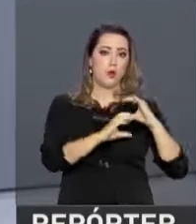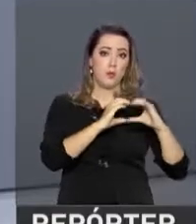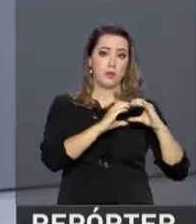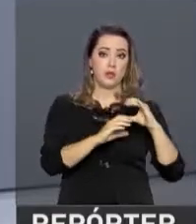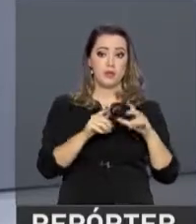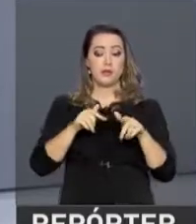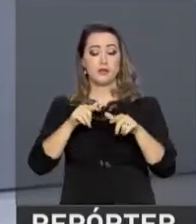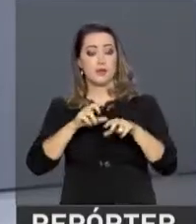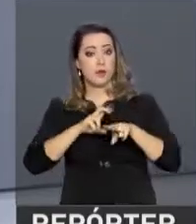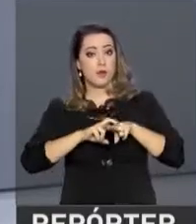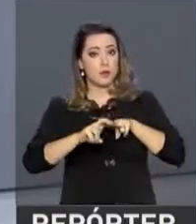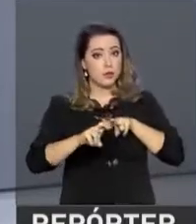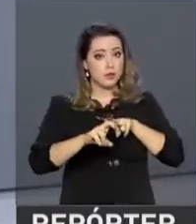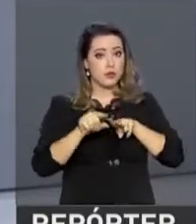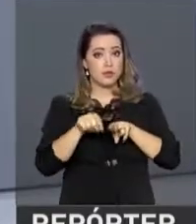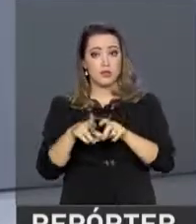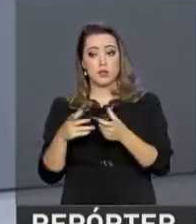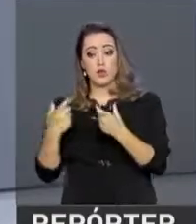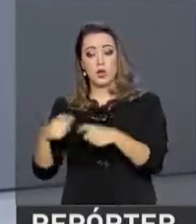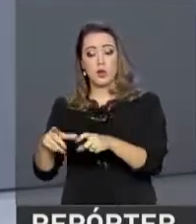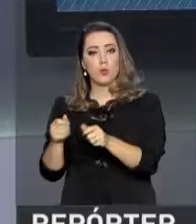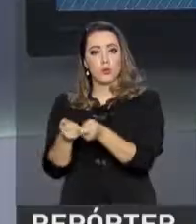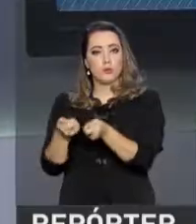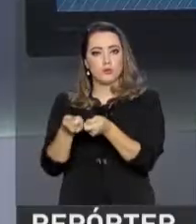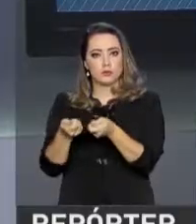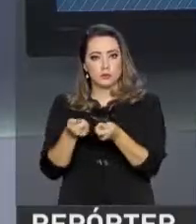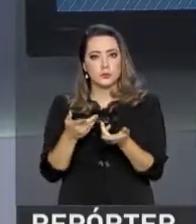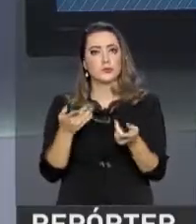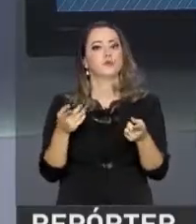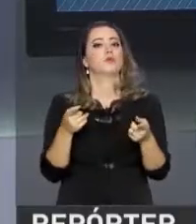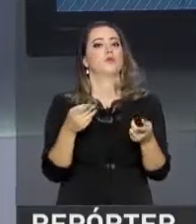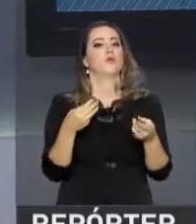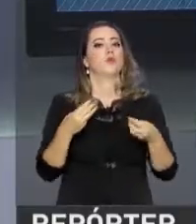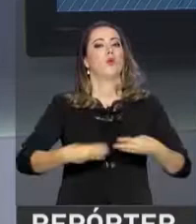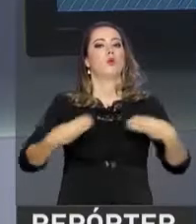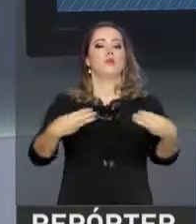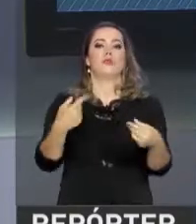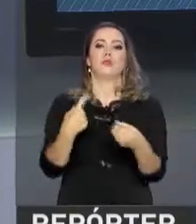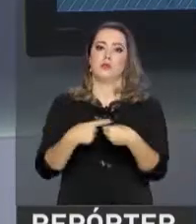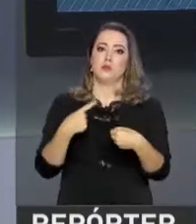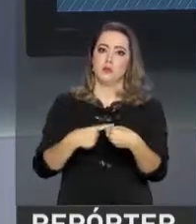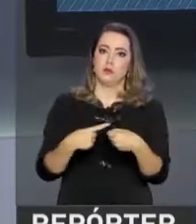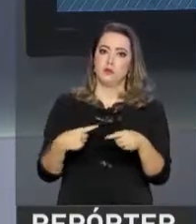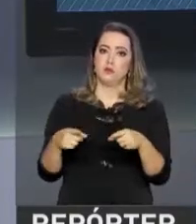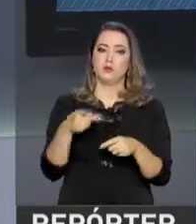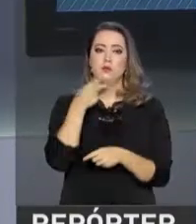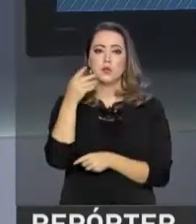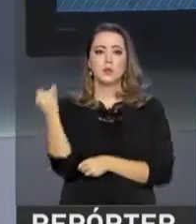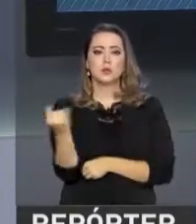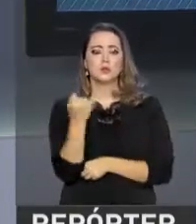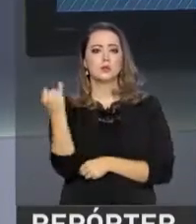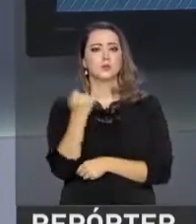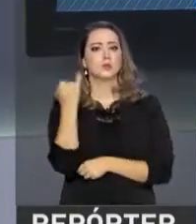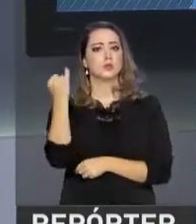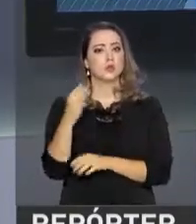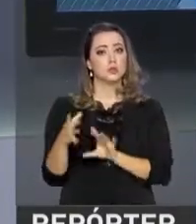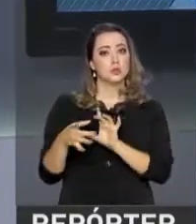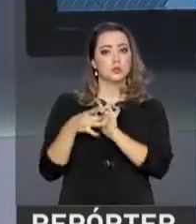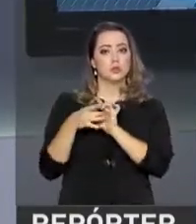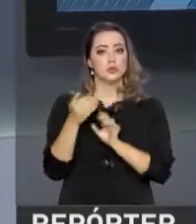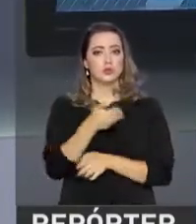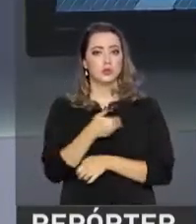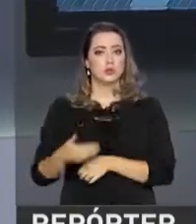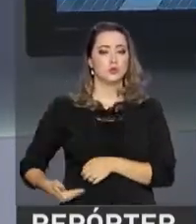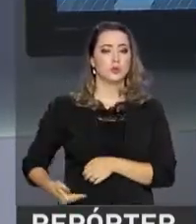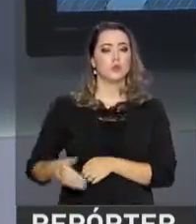comunicação entre os trens e o centro de controle o ministro das cidades alexandre baldy ressaltou que essa parceria com o